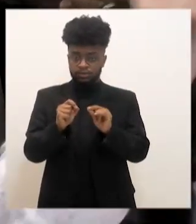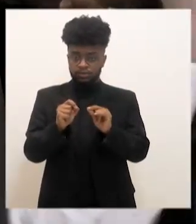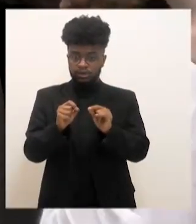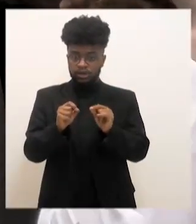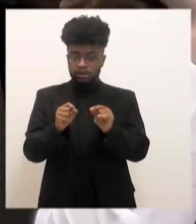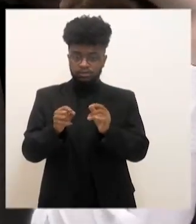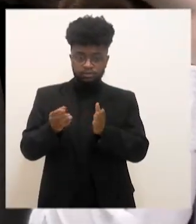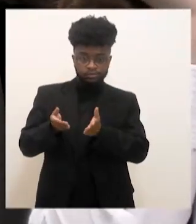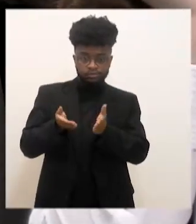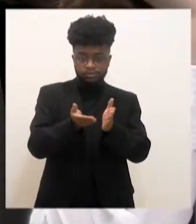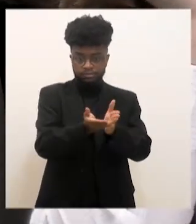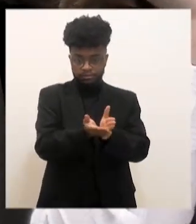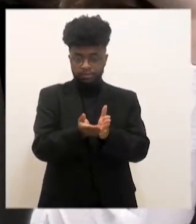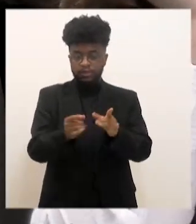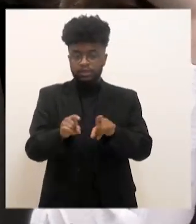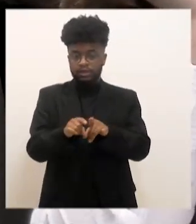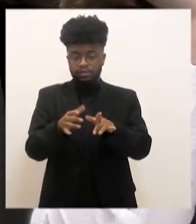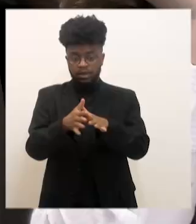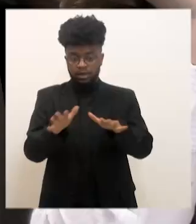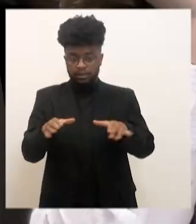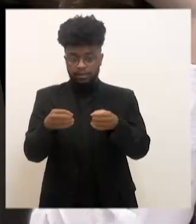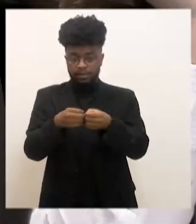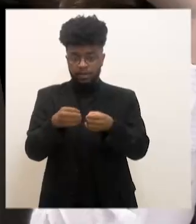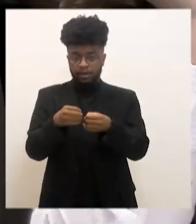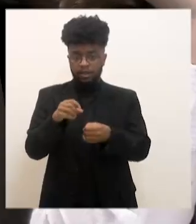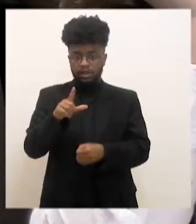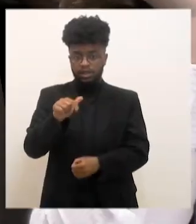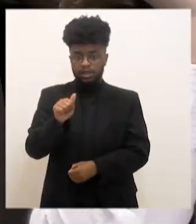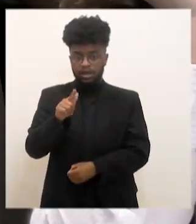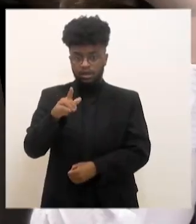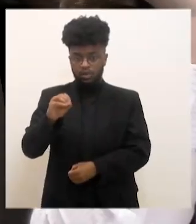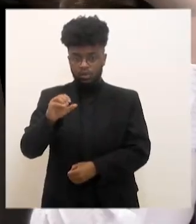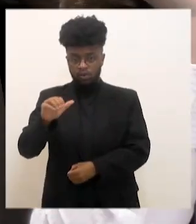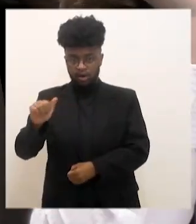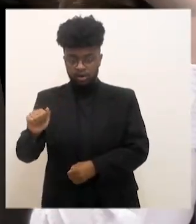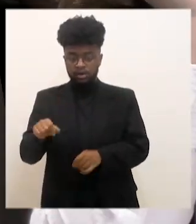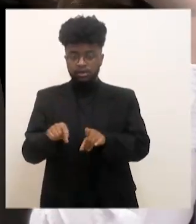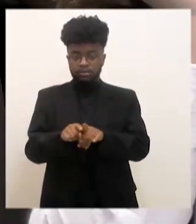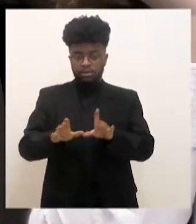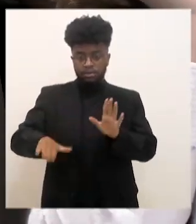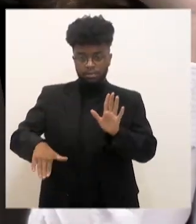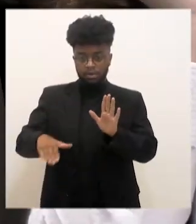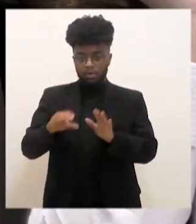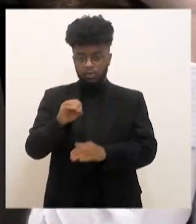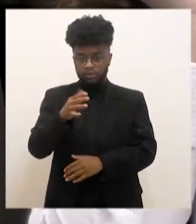estaleiros localizados na orla das lagoas, baias e oceanos